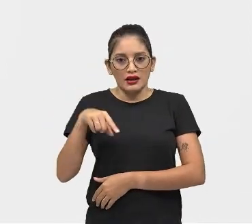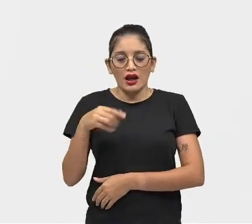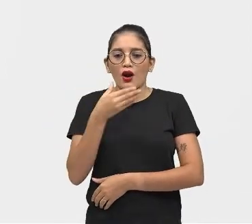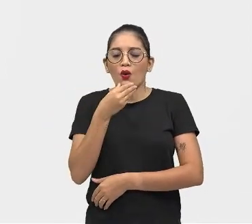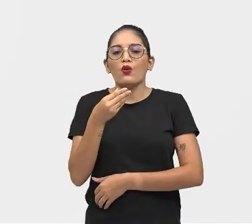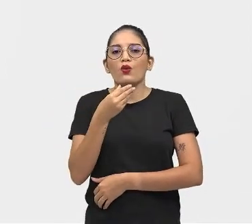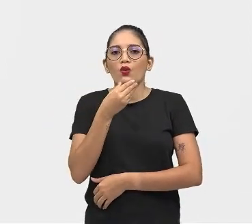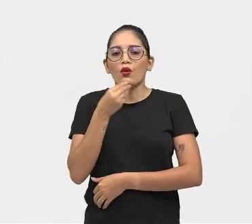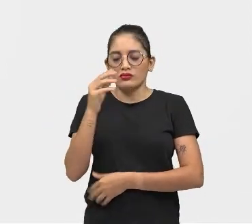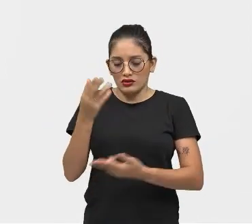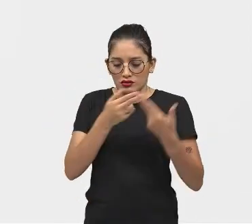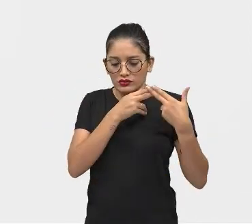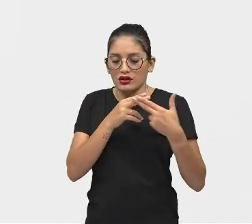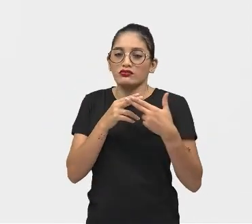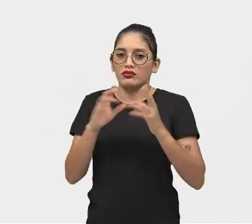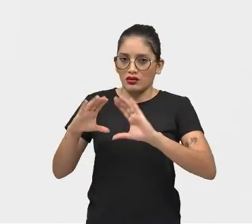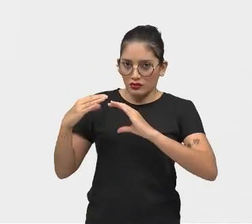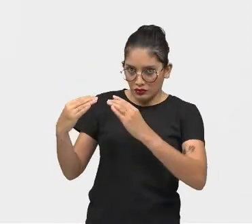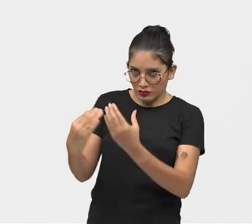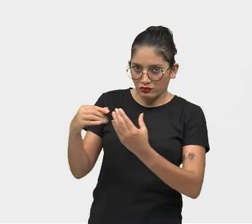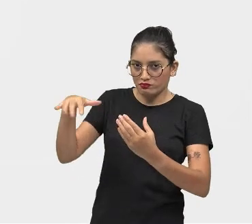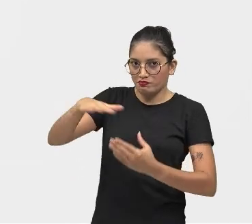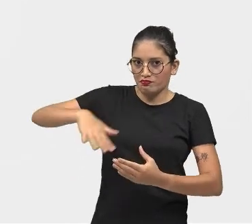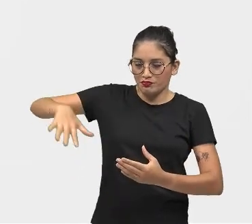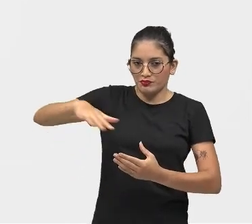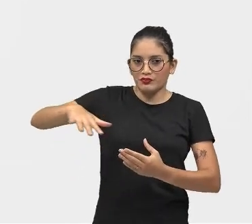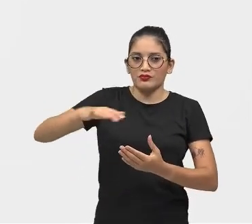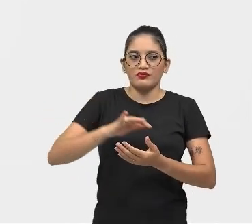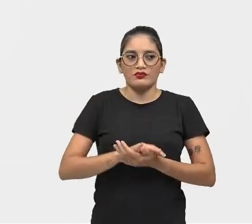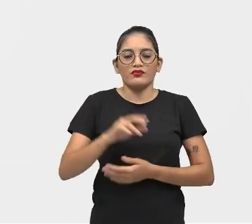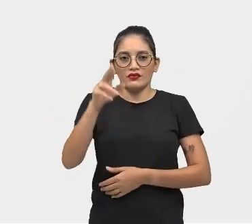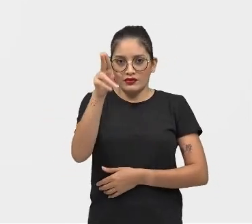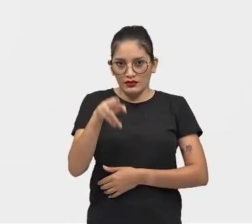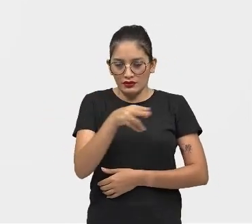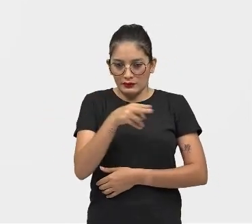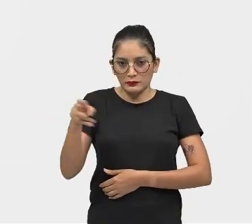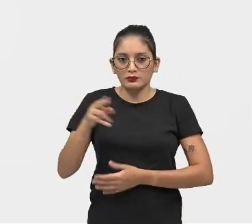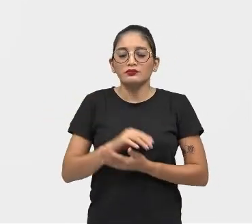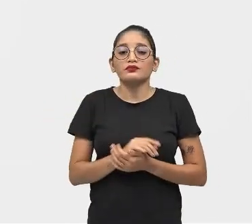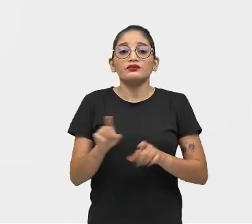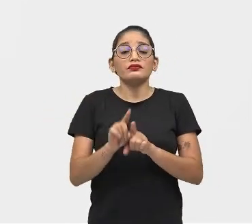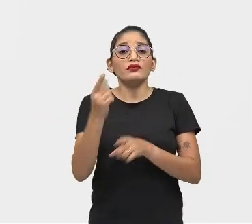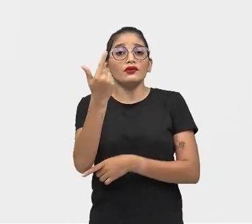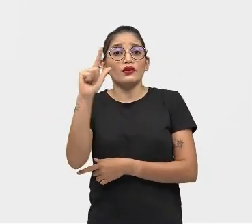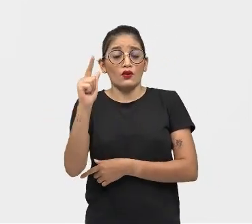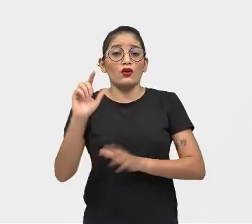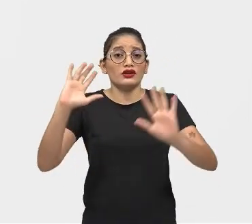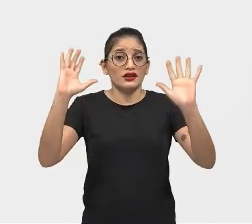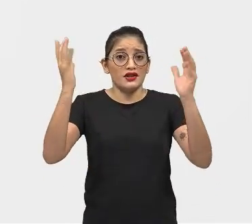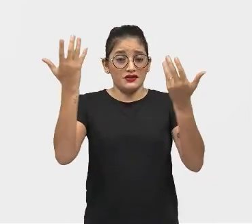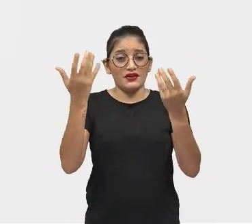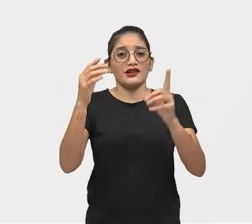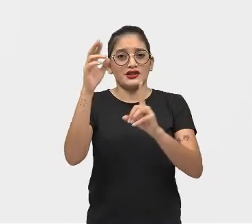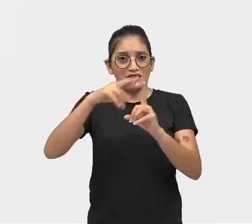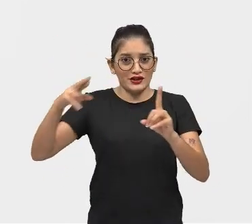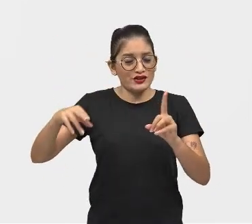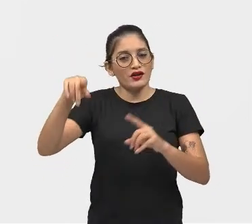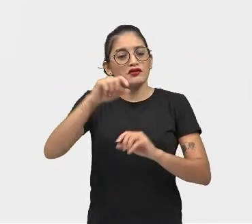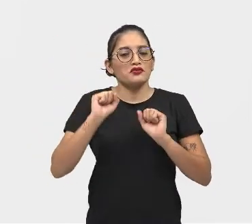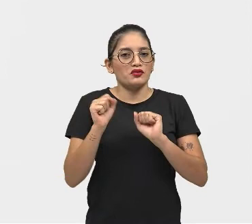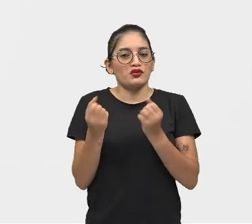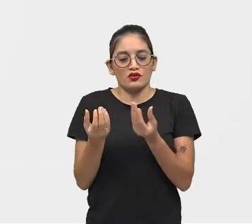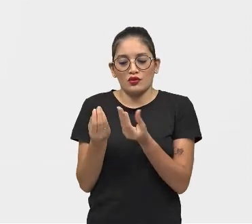daquela comunidade, temos outras festas religiosas do povo, vocês poderiam